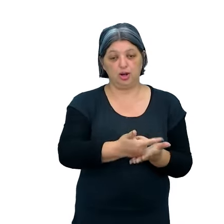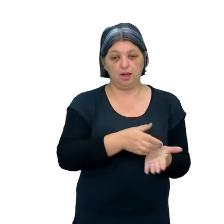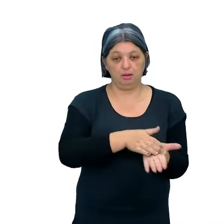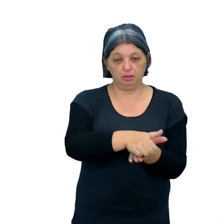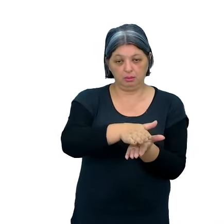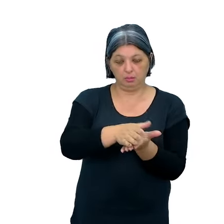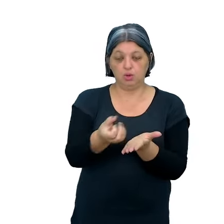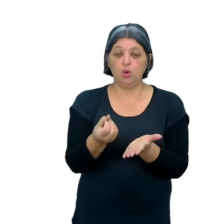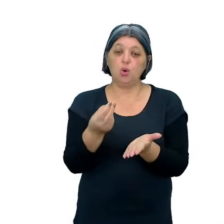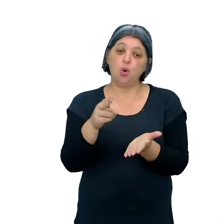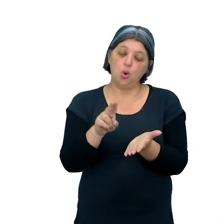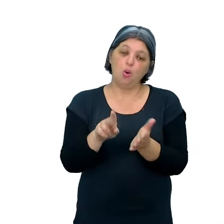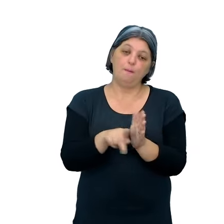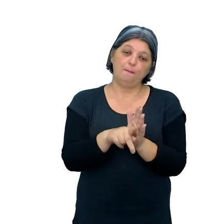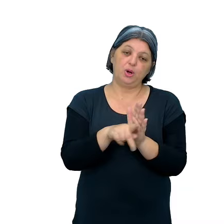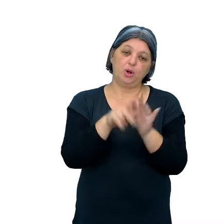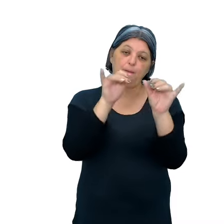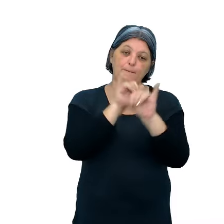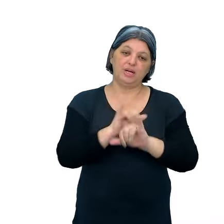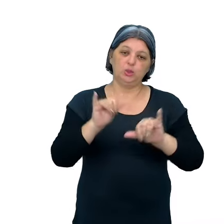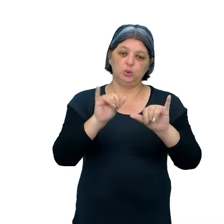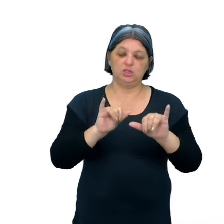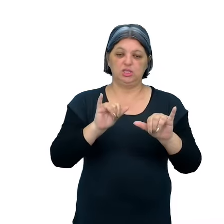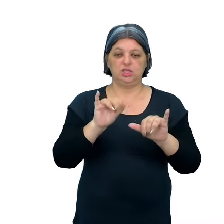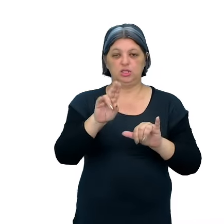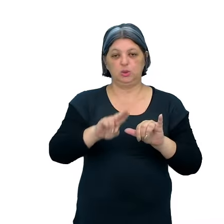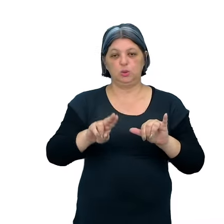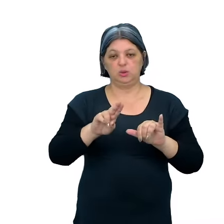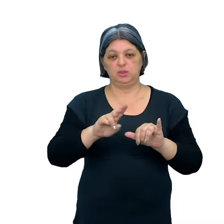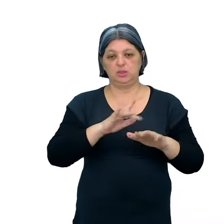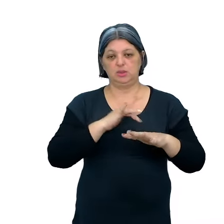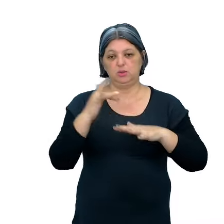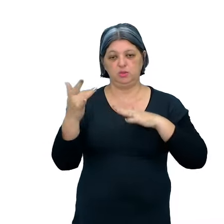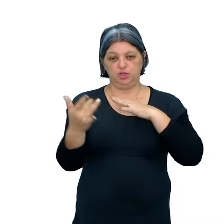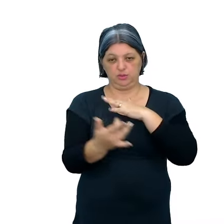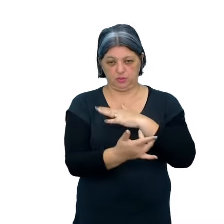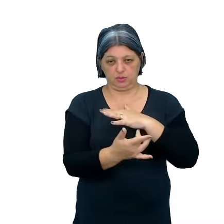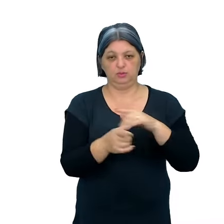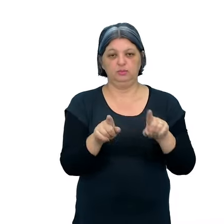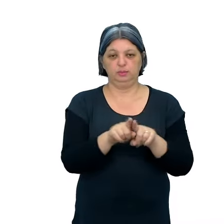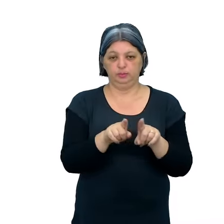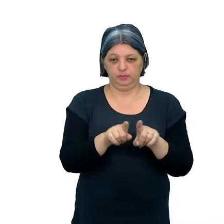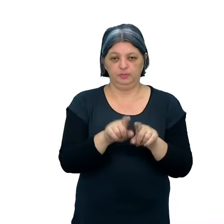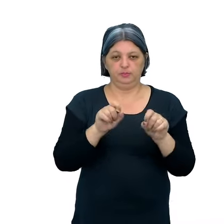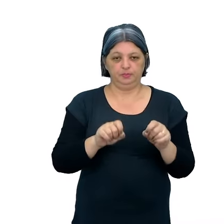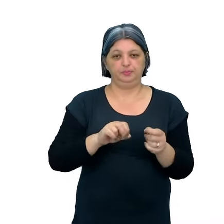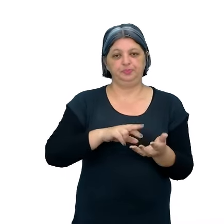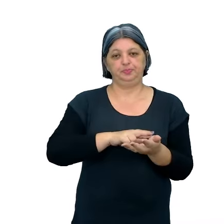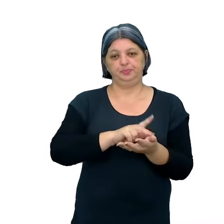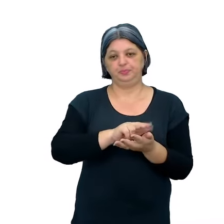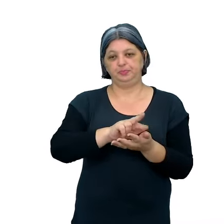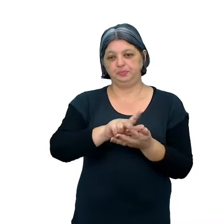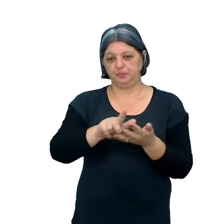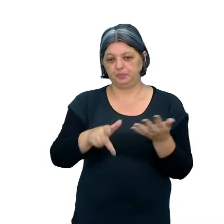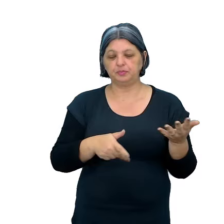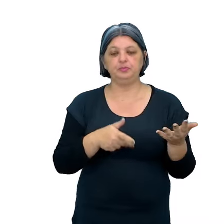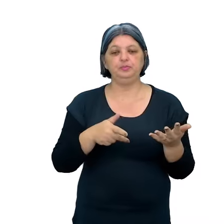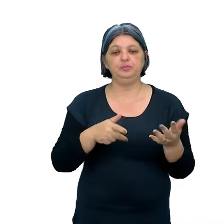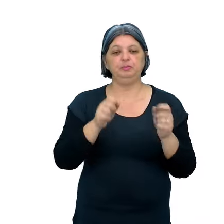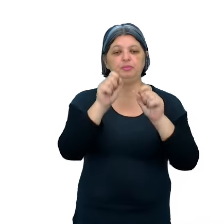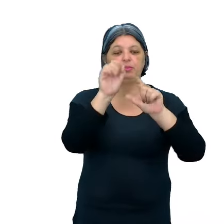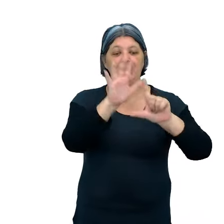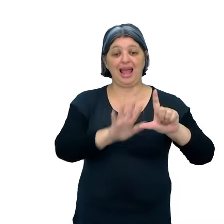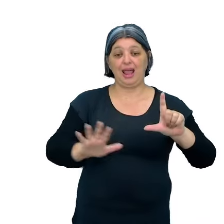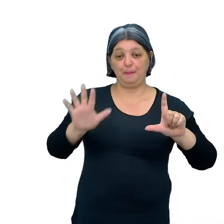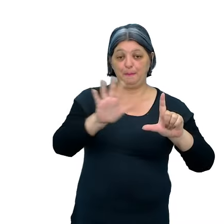ou virtual. E nós também podemos estar trabalhando elementos da multissemiose, né? Onde teremos ali a imagem,